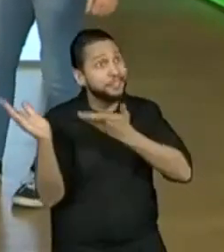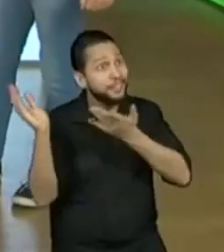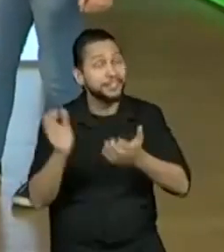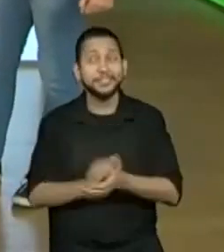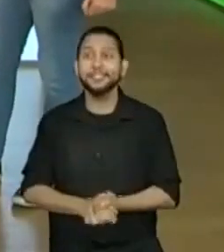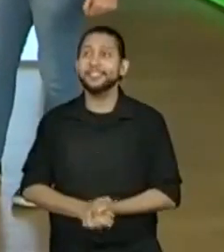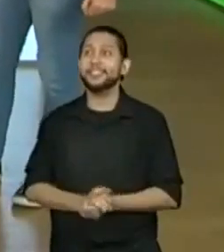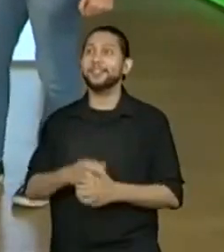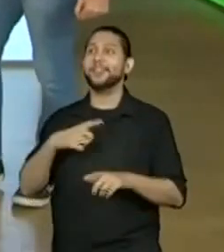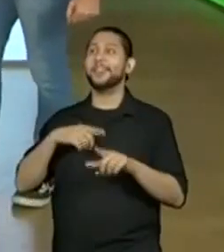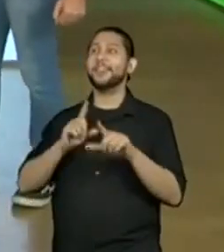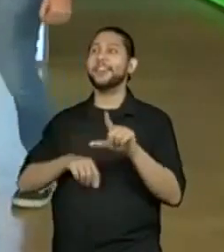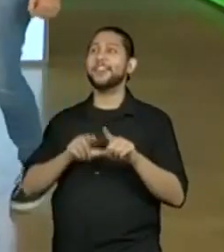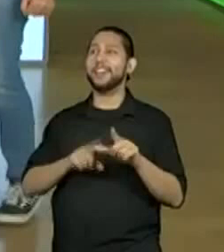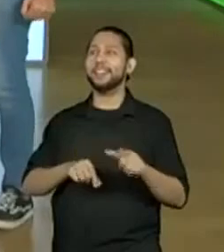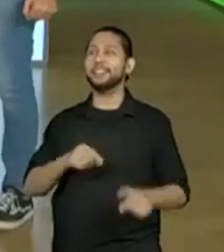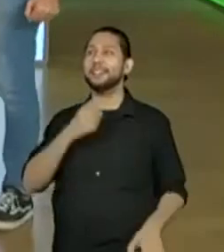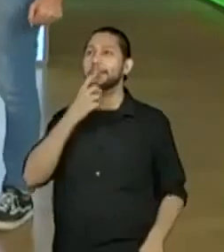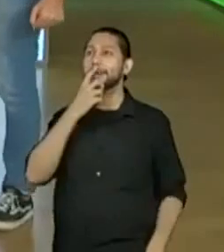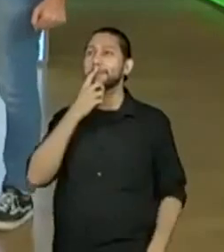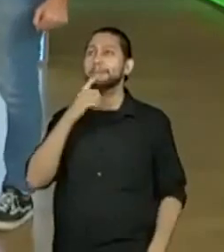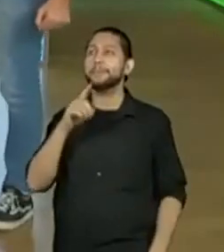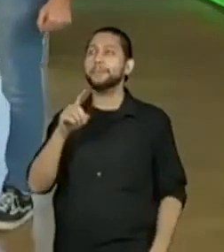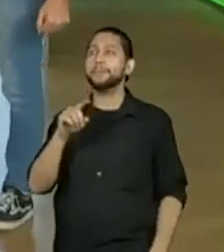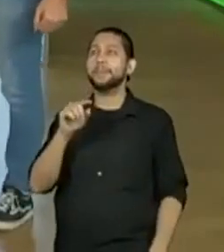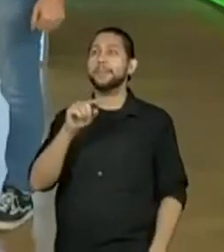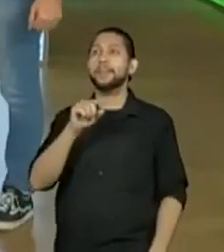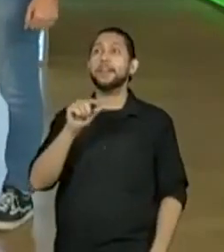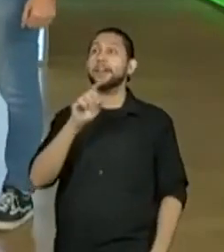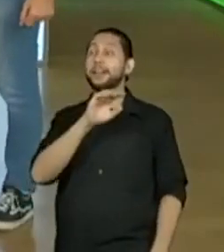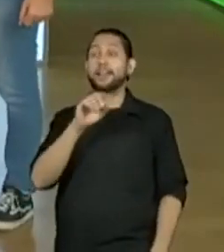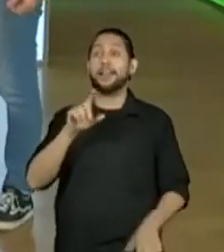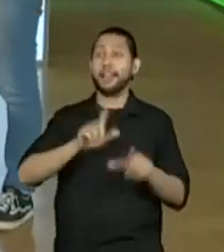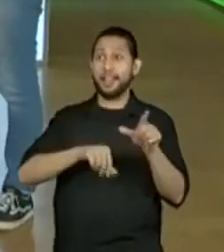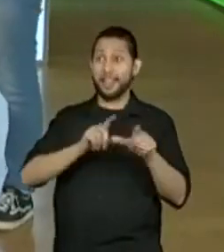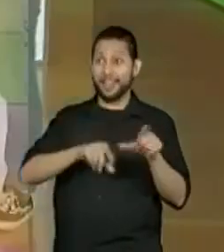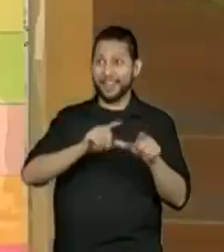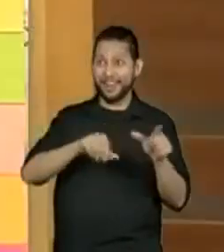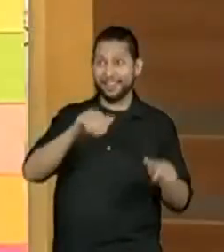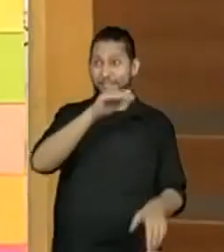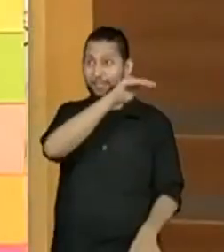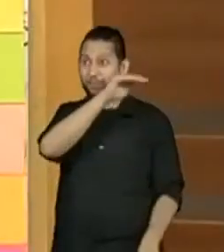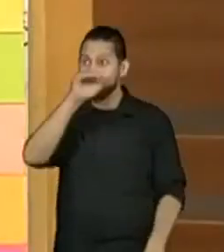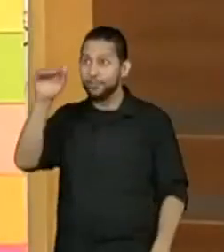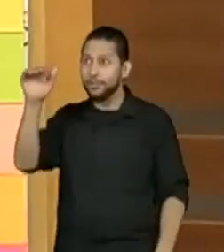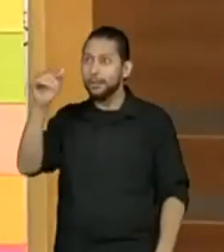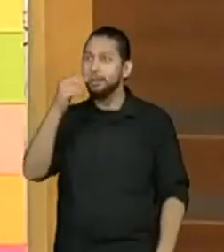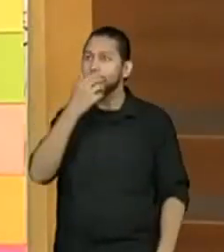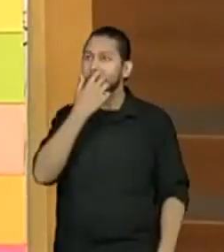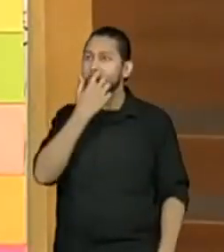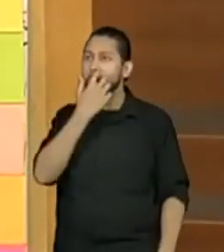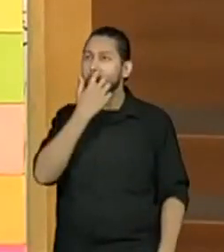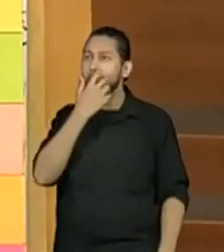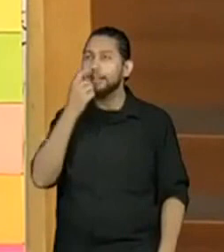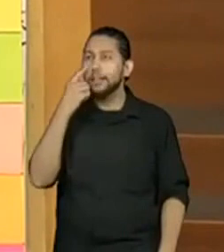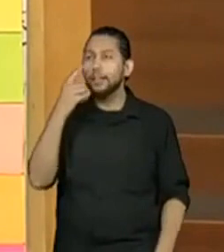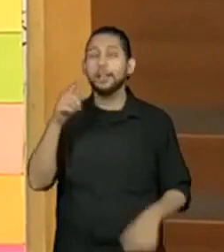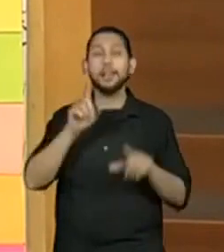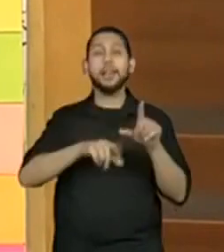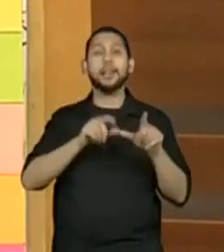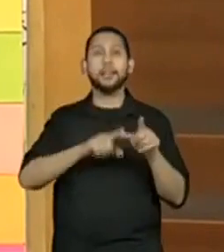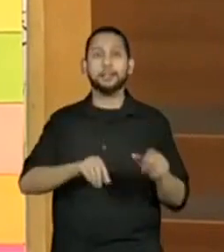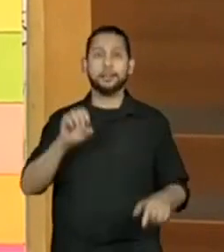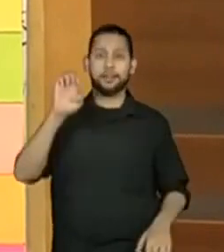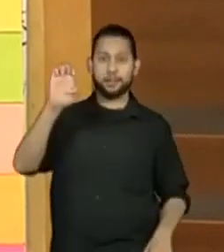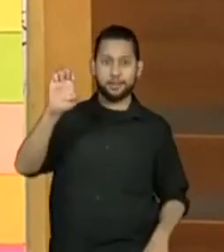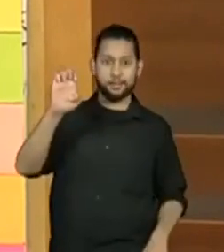Eu quero a letra que está na vertical. Não, ali, ó. Horizontal. É muita alegria. A letra que está na horizontal,